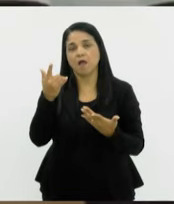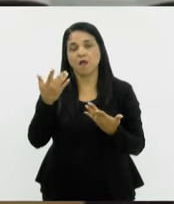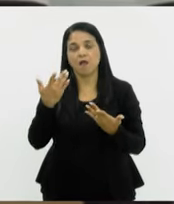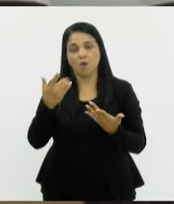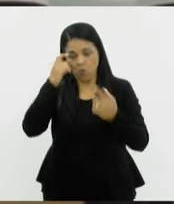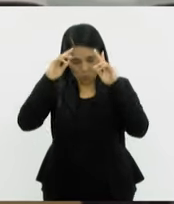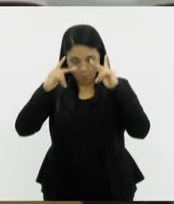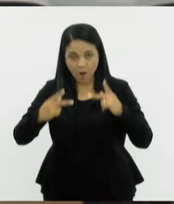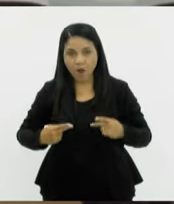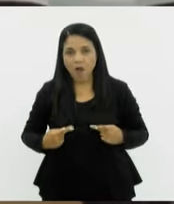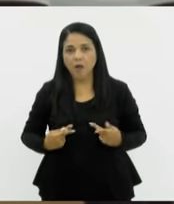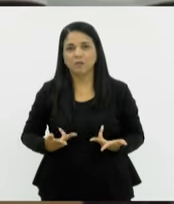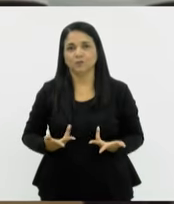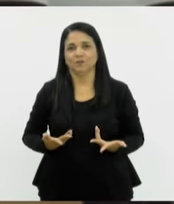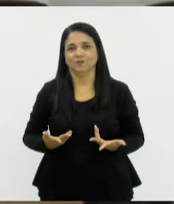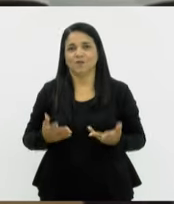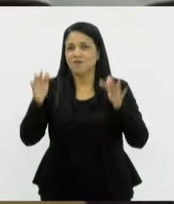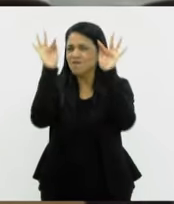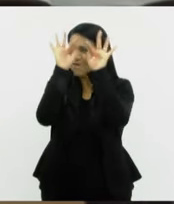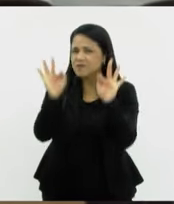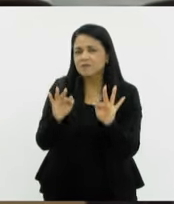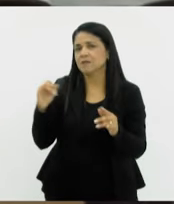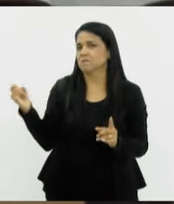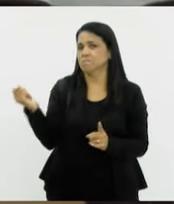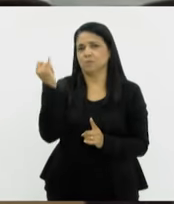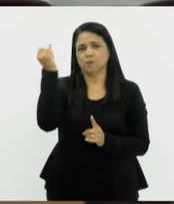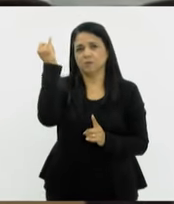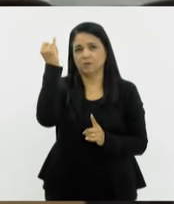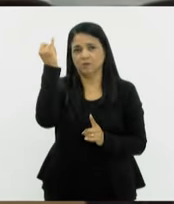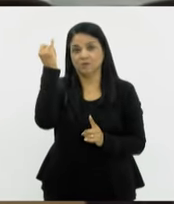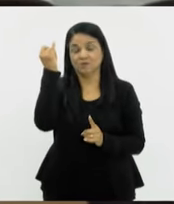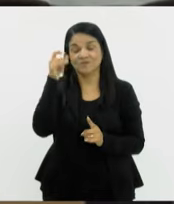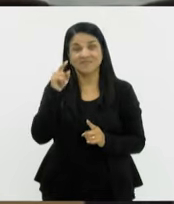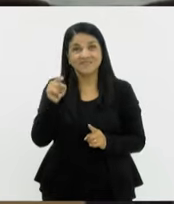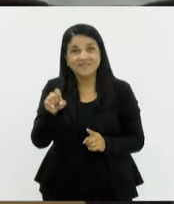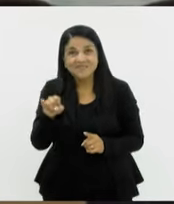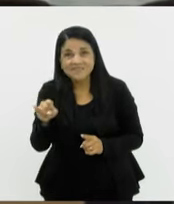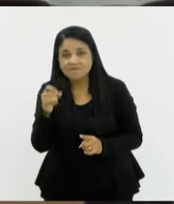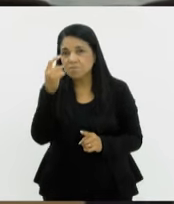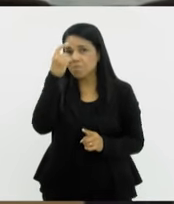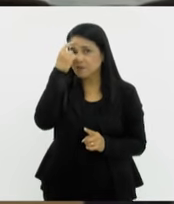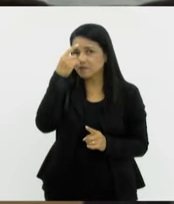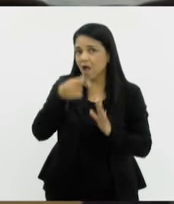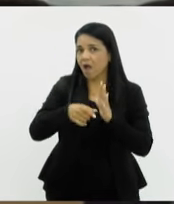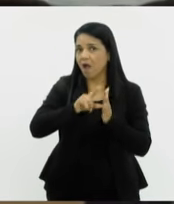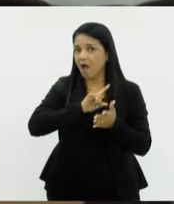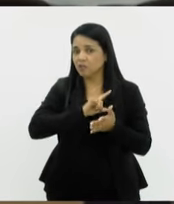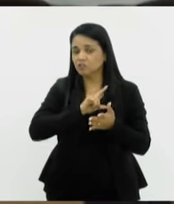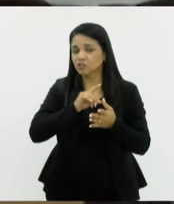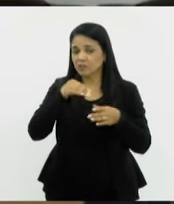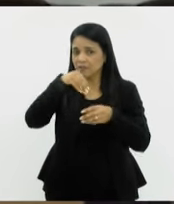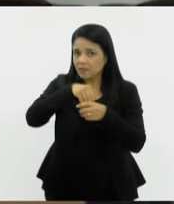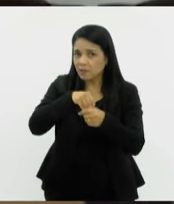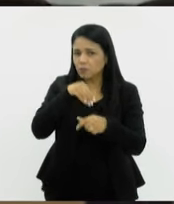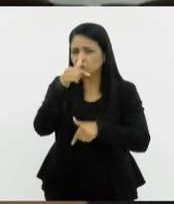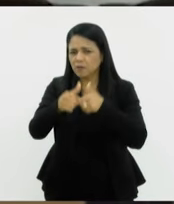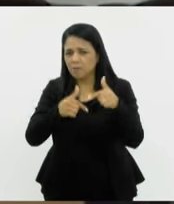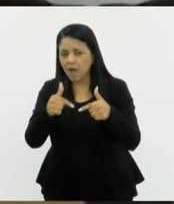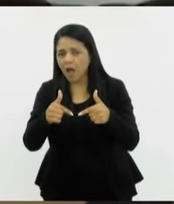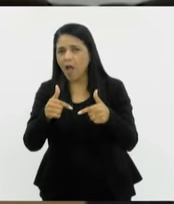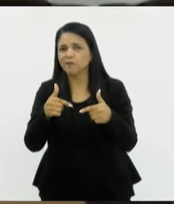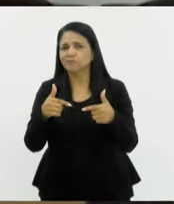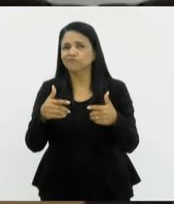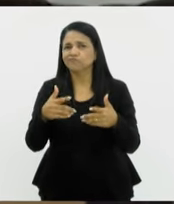somos nós. Então, felicidade é muito importante, mas se ela não estiver pensada dentro dessa equação de trabalho, realização,